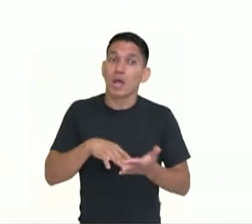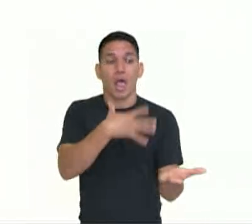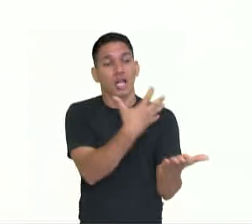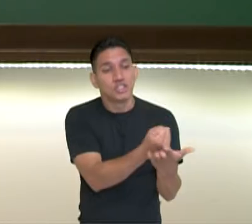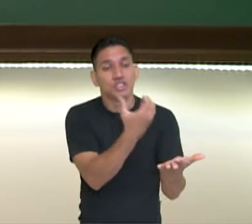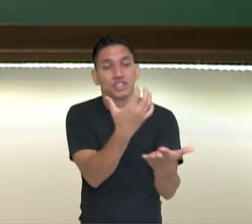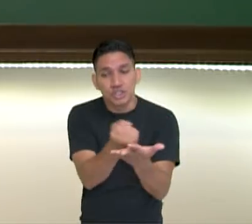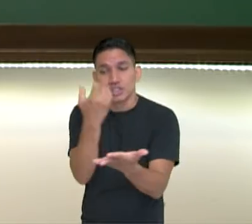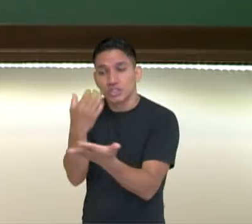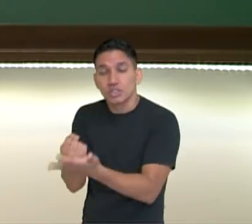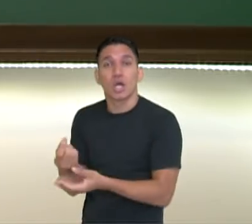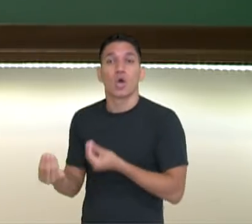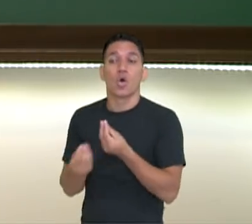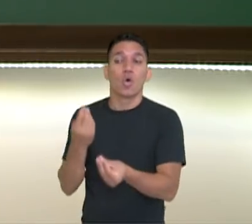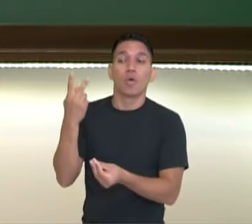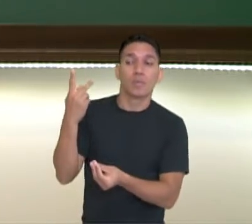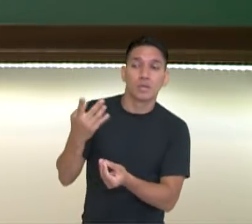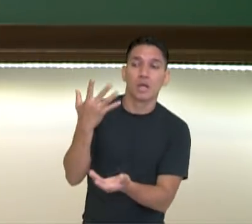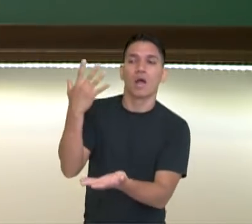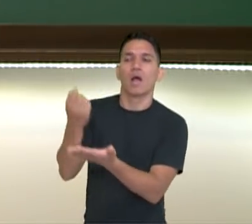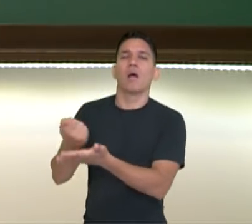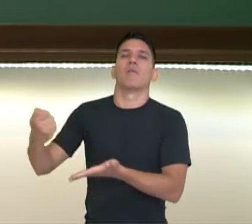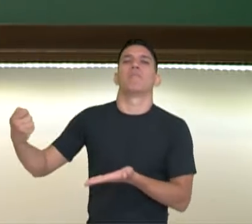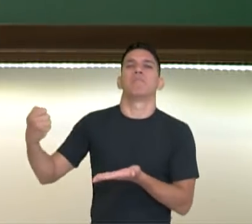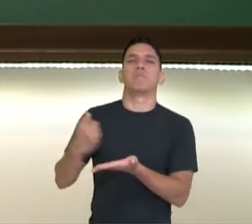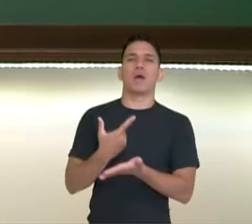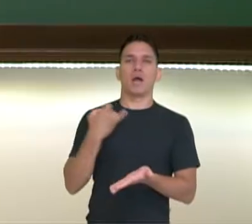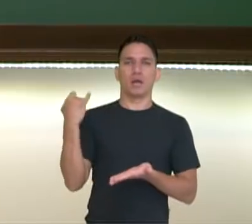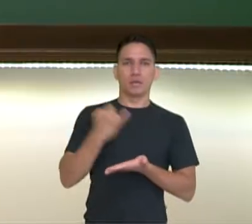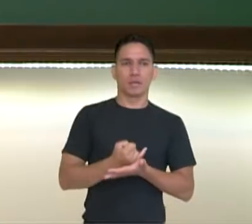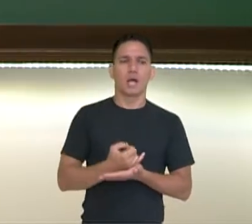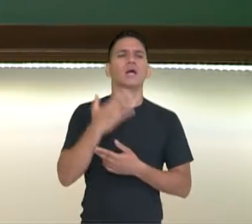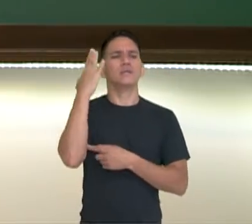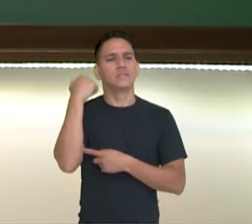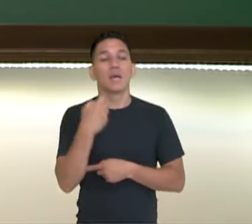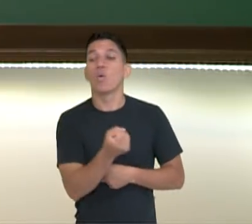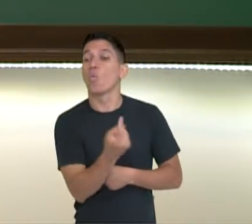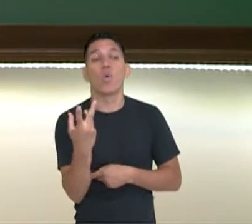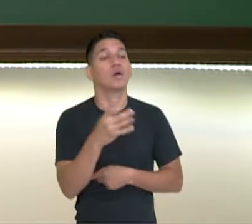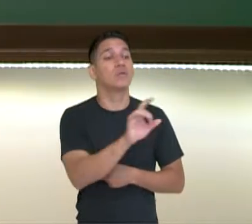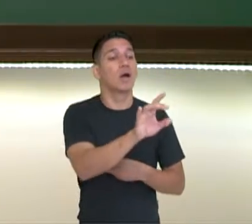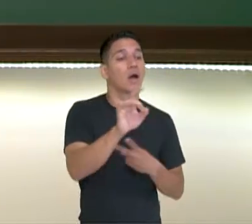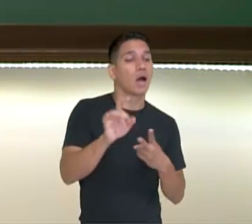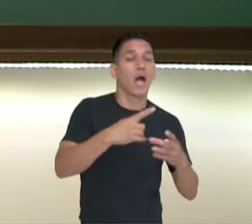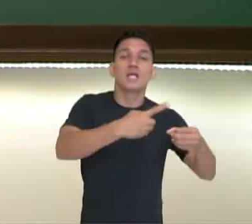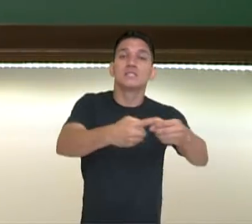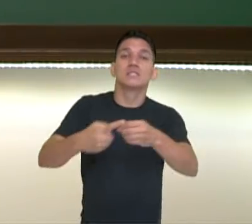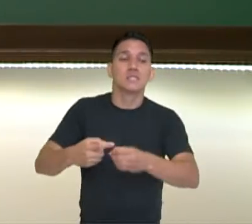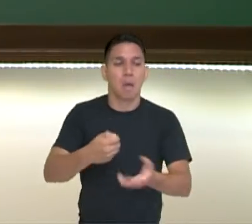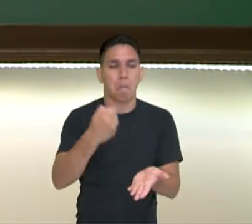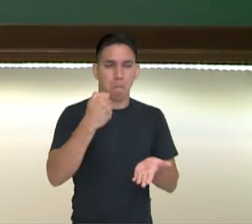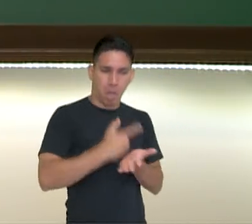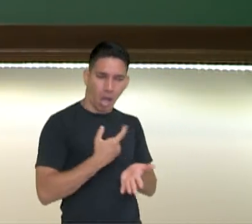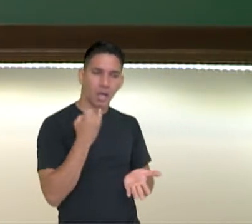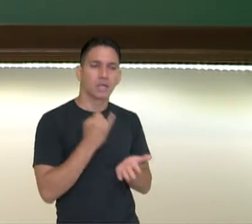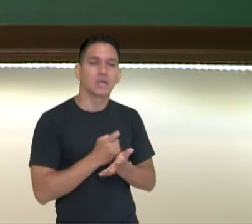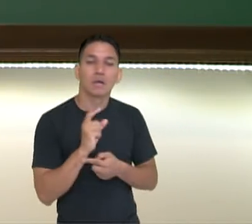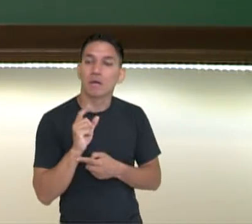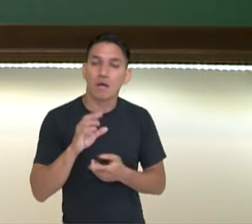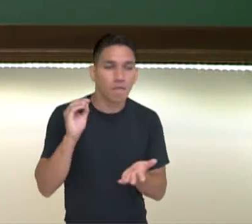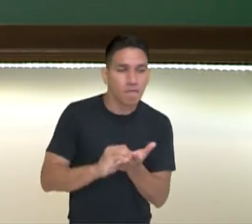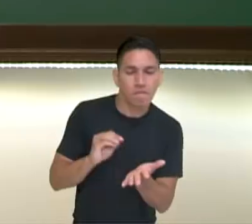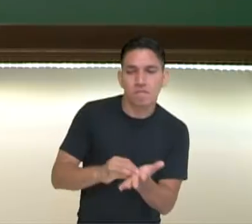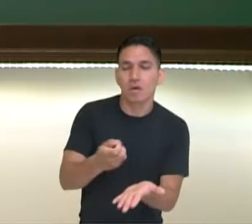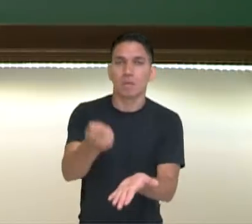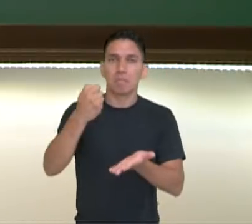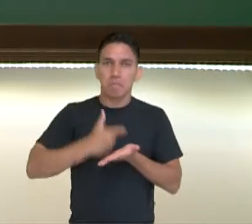os tributos, para que assim o governante pudesse ter certeza de quanto cada cidade pagou de imposto, se foi pago, quem que está devendo, quem que não está